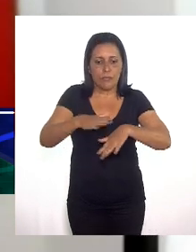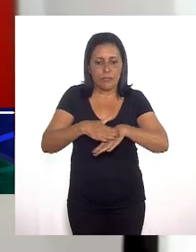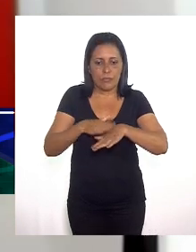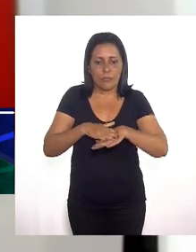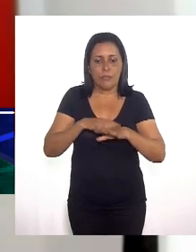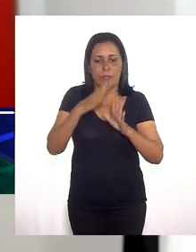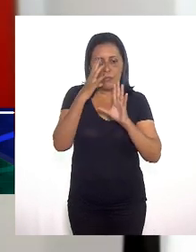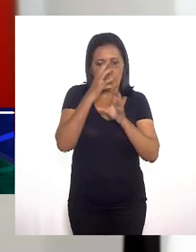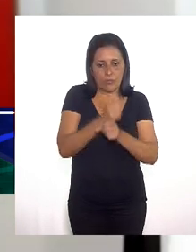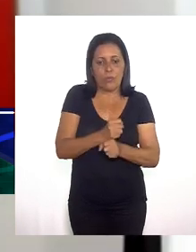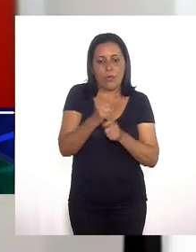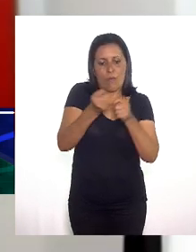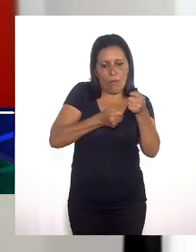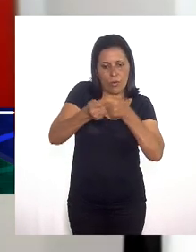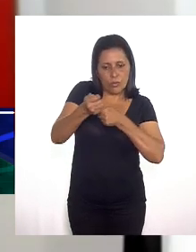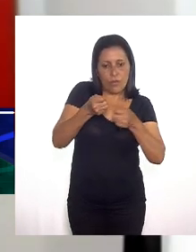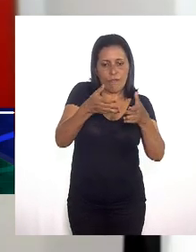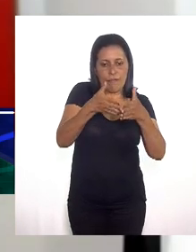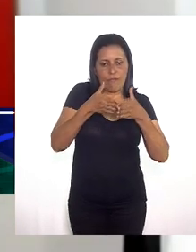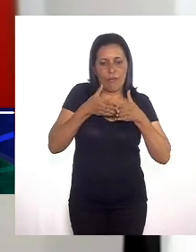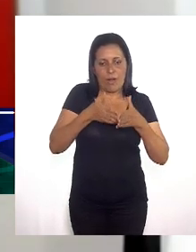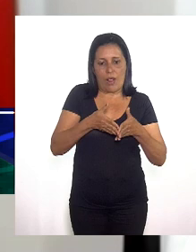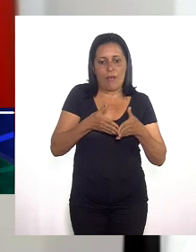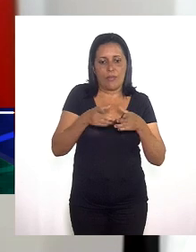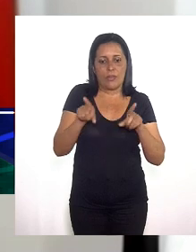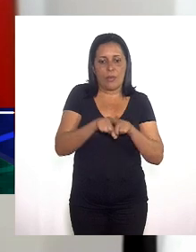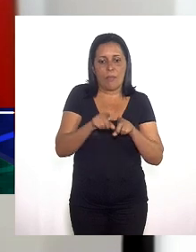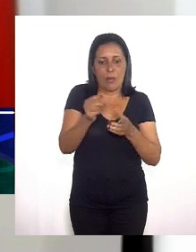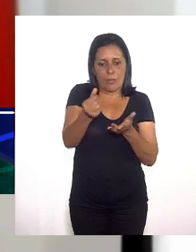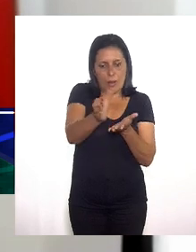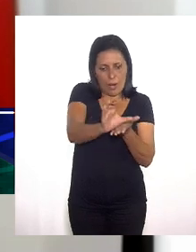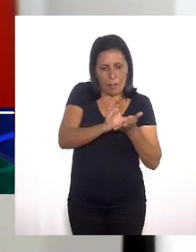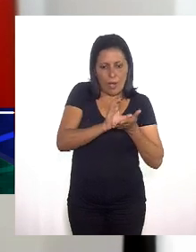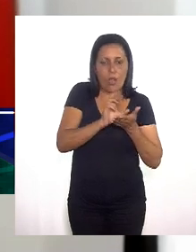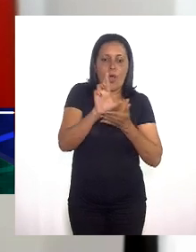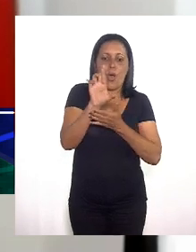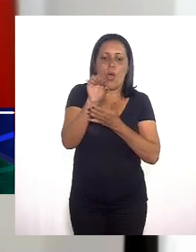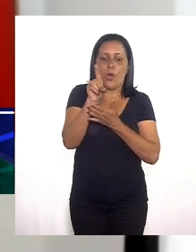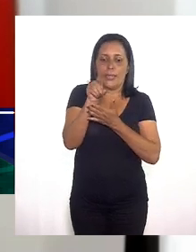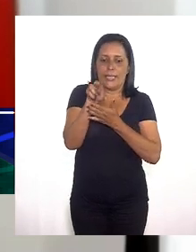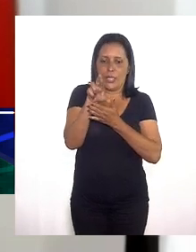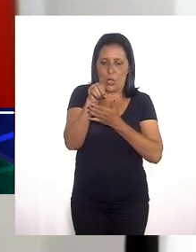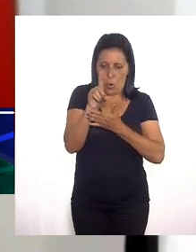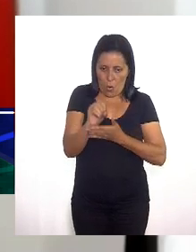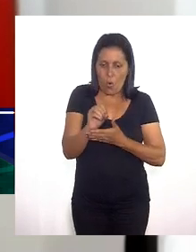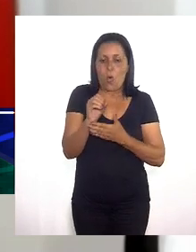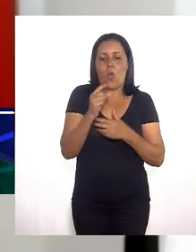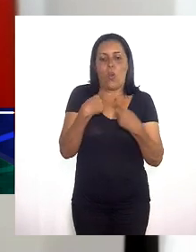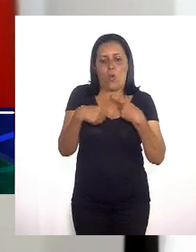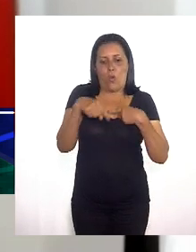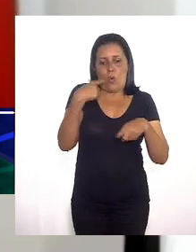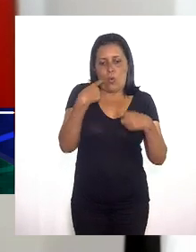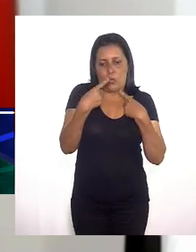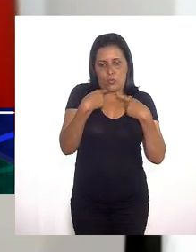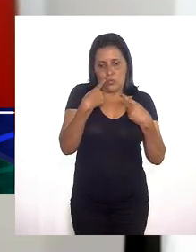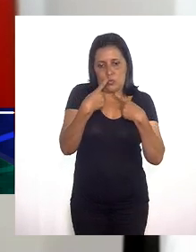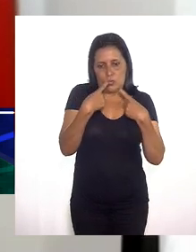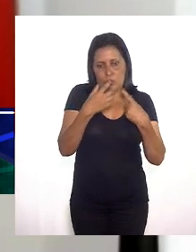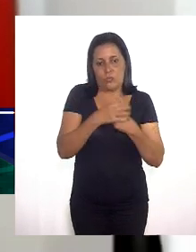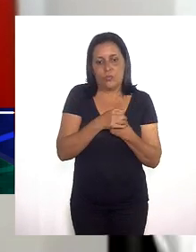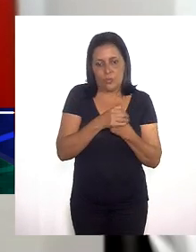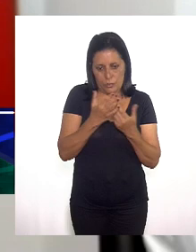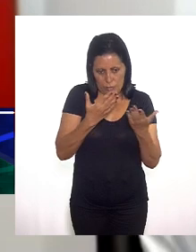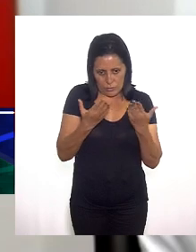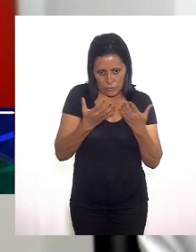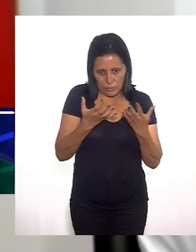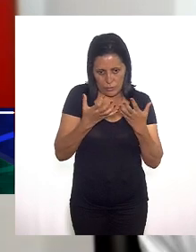Fiscalização Financeira e Controle, favorável. Relatores, deputado Carlos Mink e Rodrigo Bacelar. Em discussão, não havendo que queira discutir, encerra a